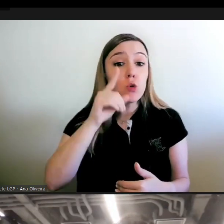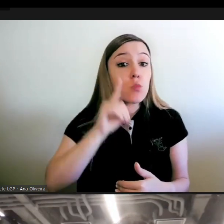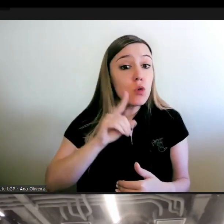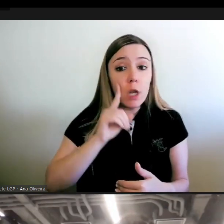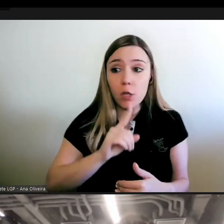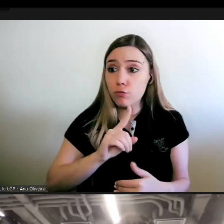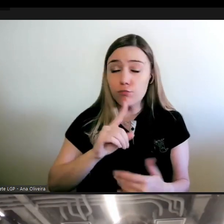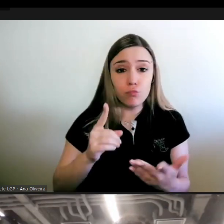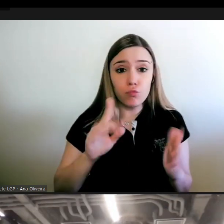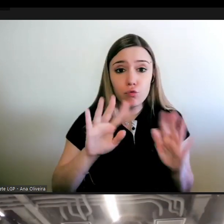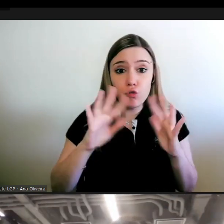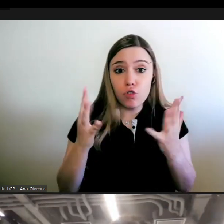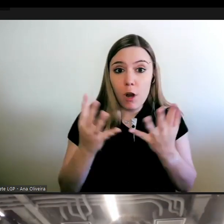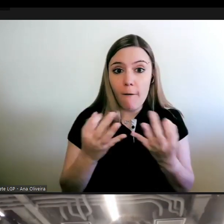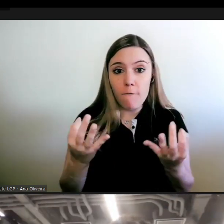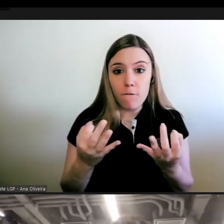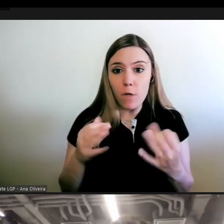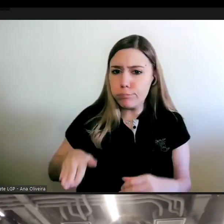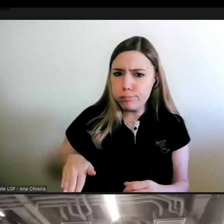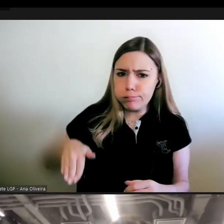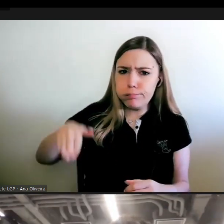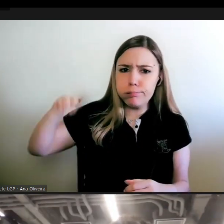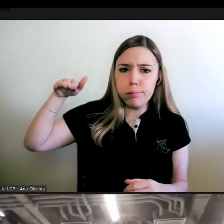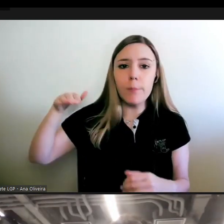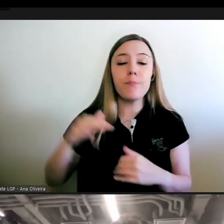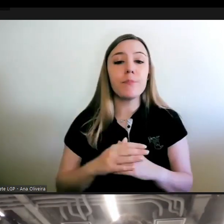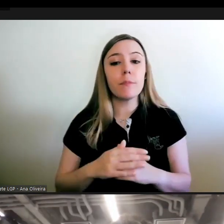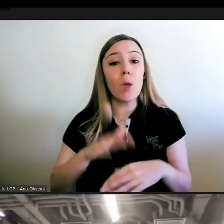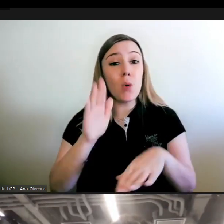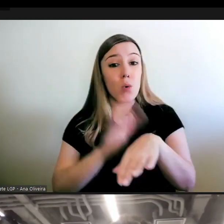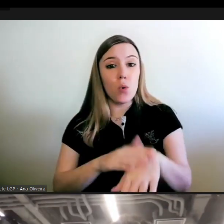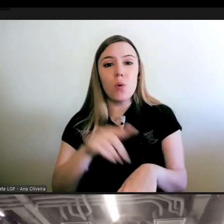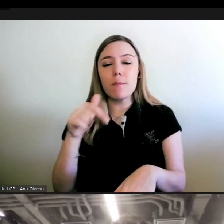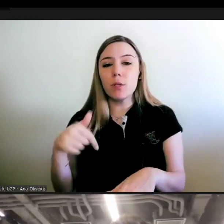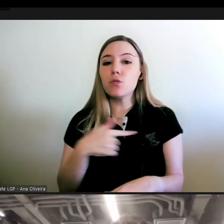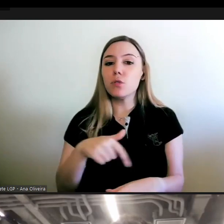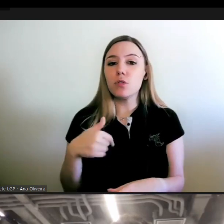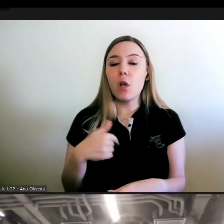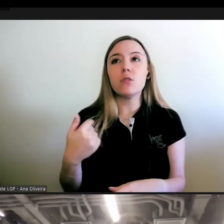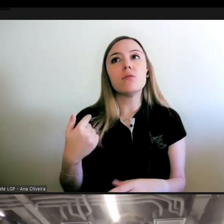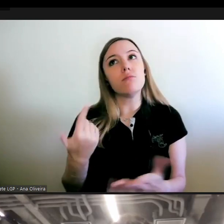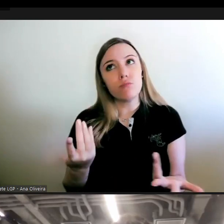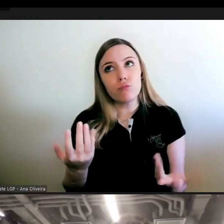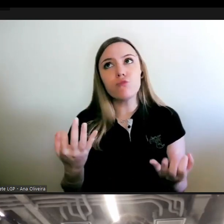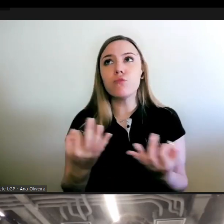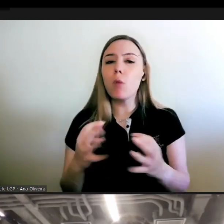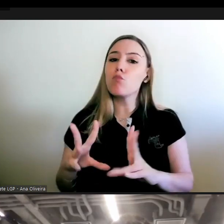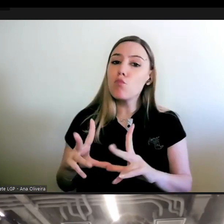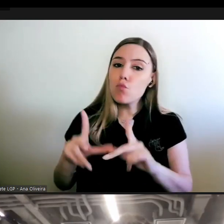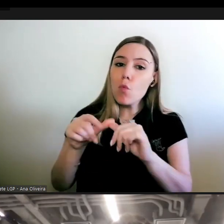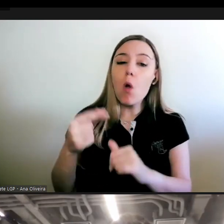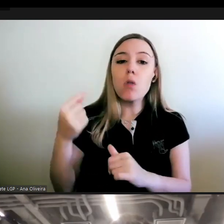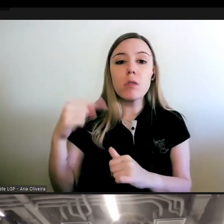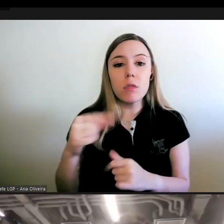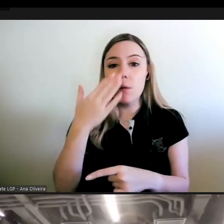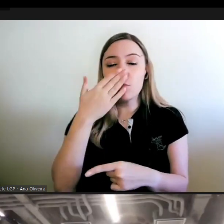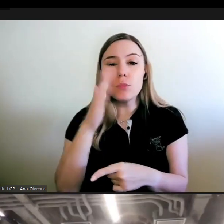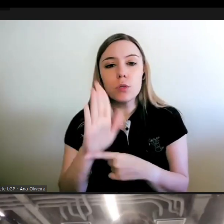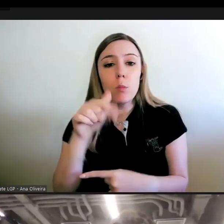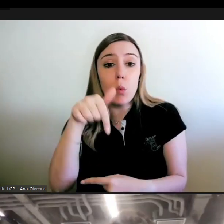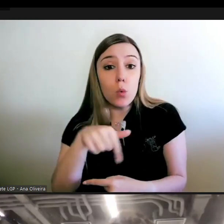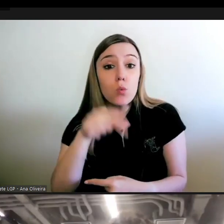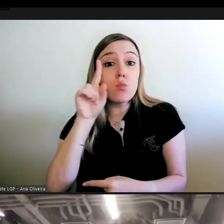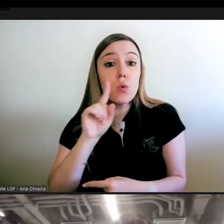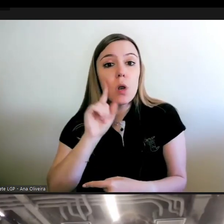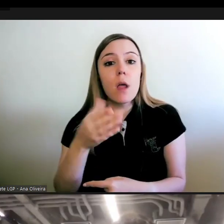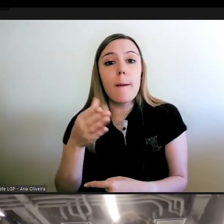vida. E nesta realidade nós temos tido alguns avanços, por exemplo, há hoje mais mulheres